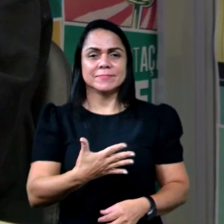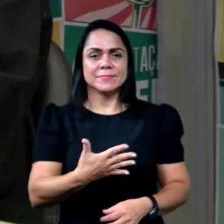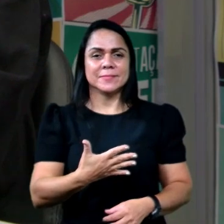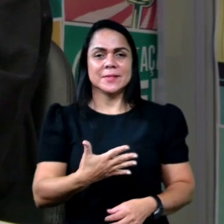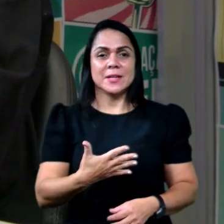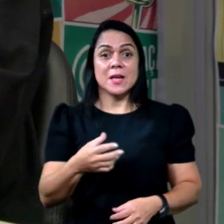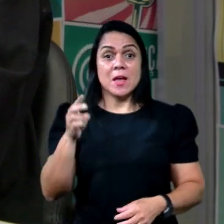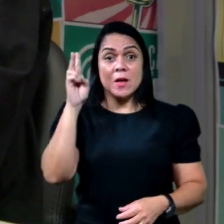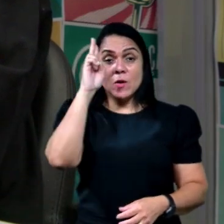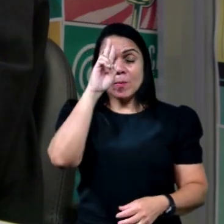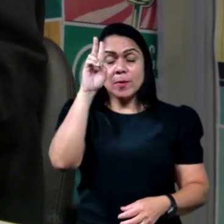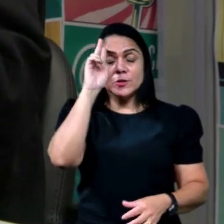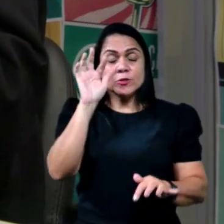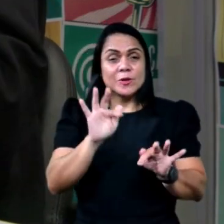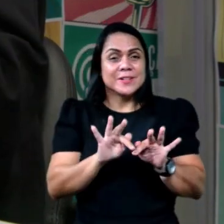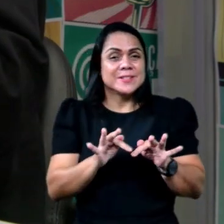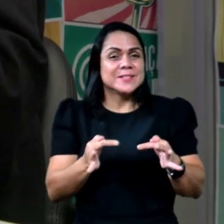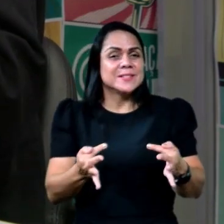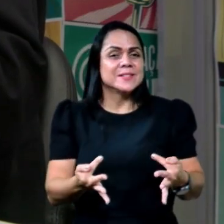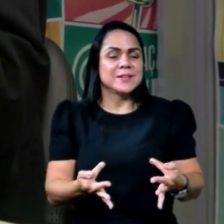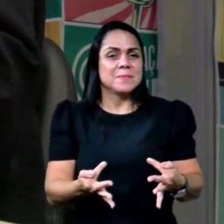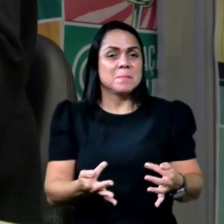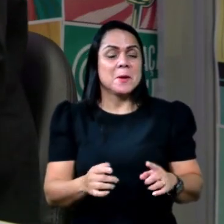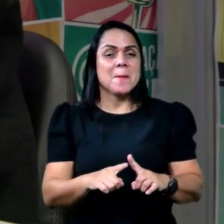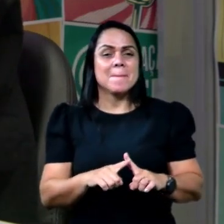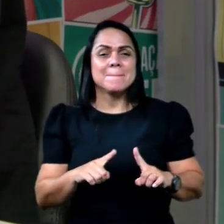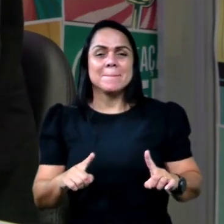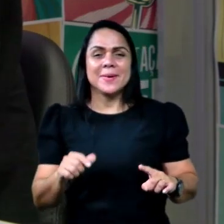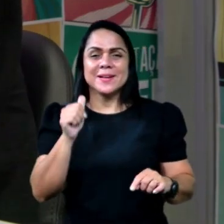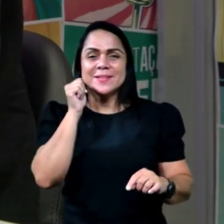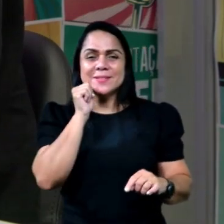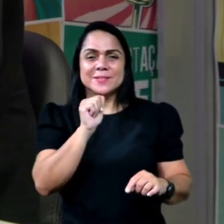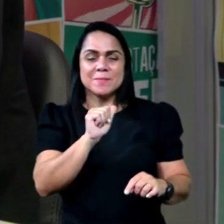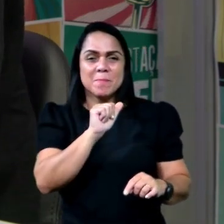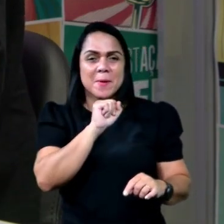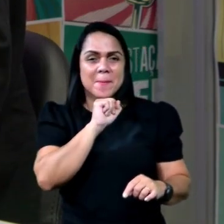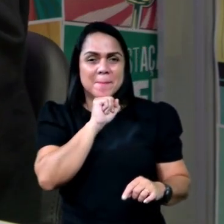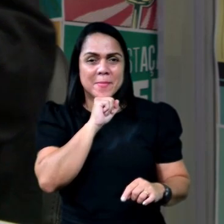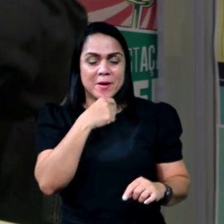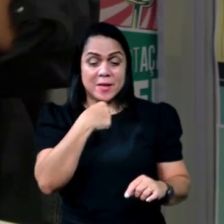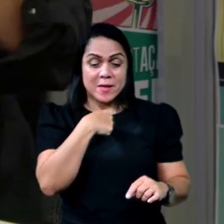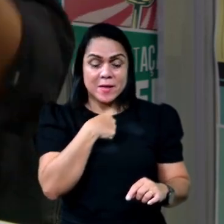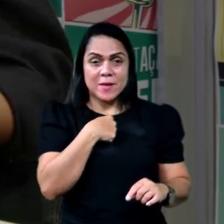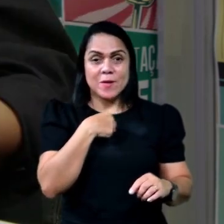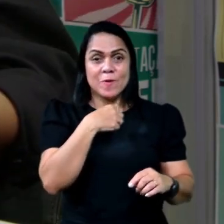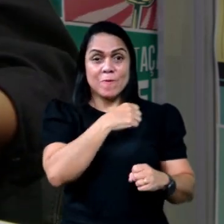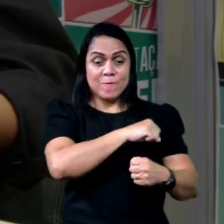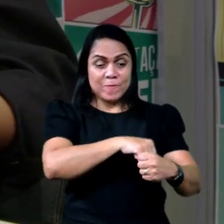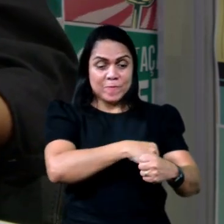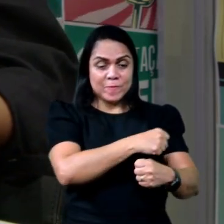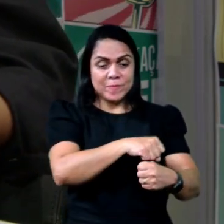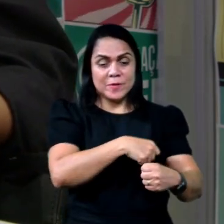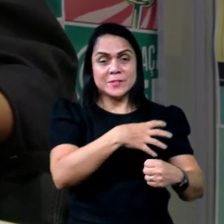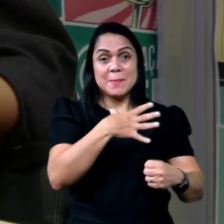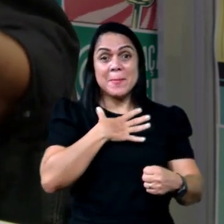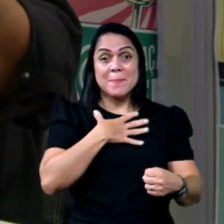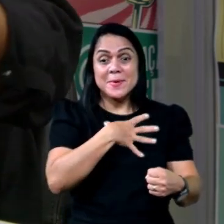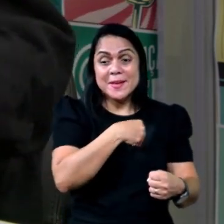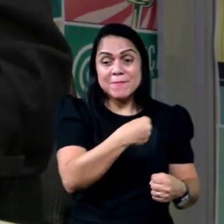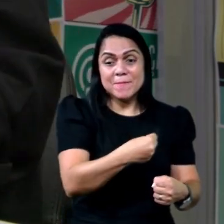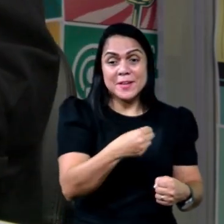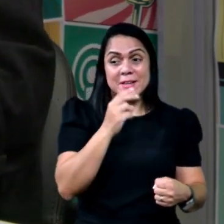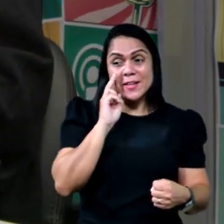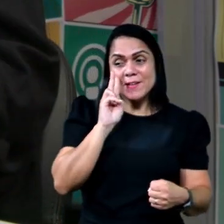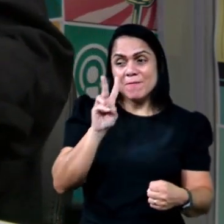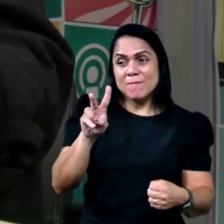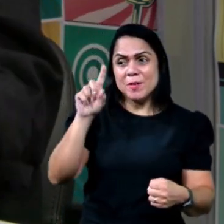história simples, mas eu era uma mãe que tinha feito sonho para minha filha, olhando uma outra mãe que talvez não